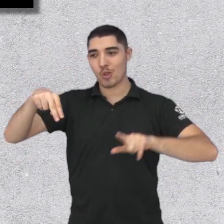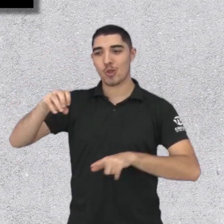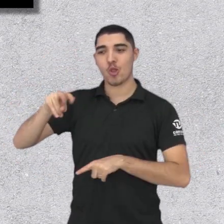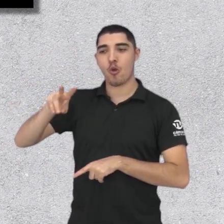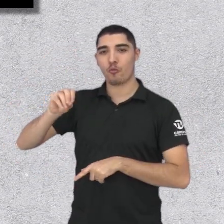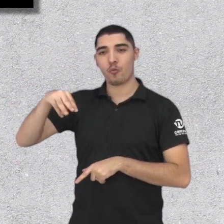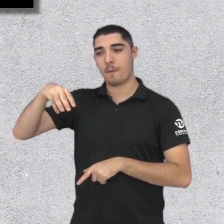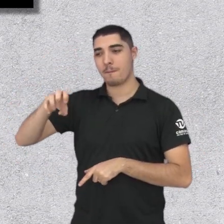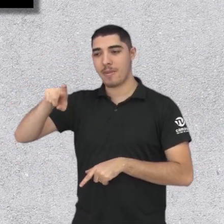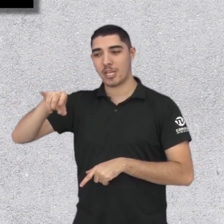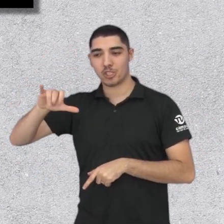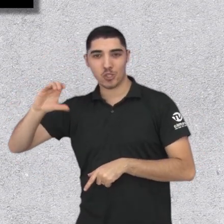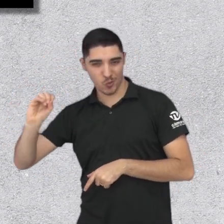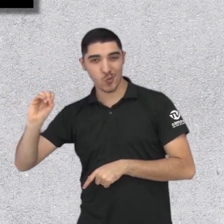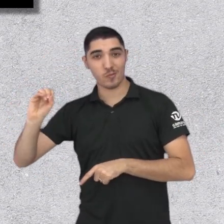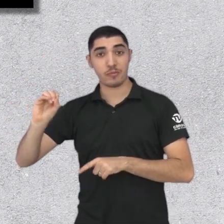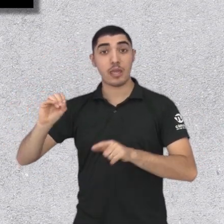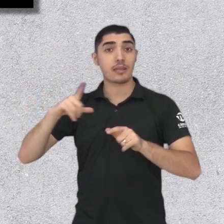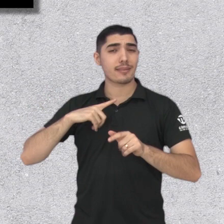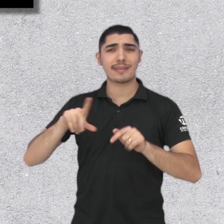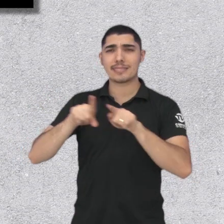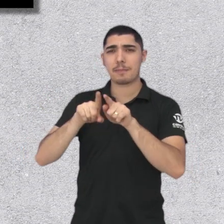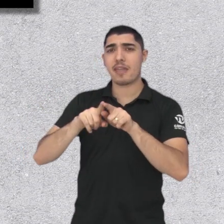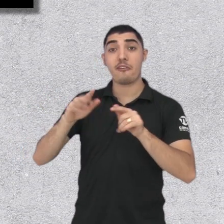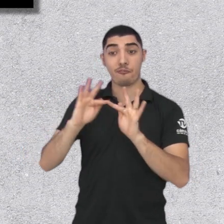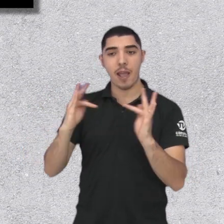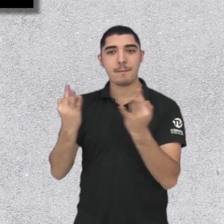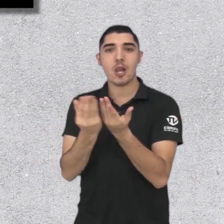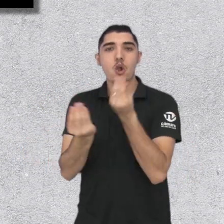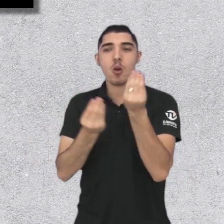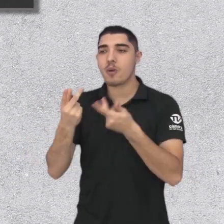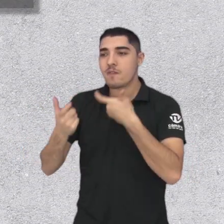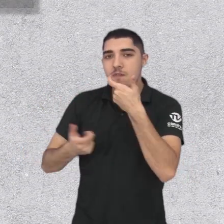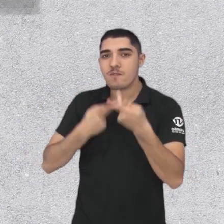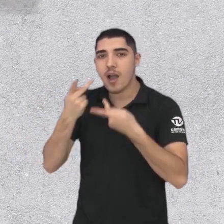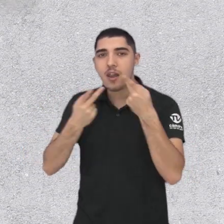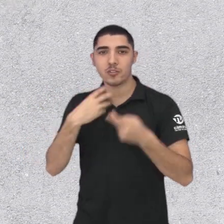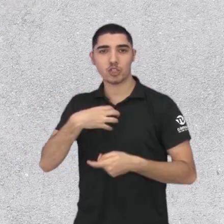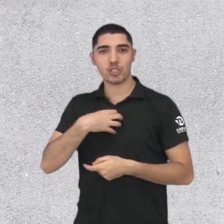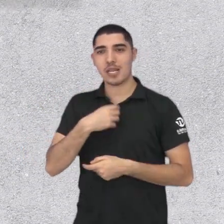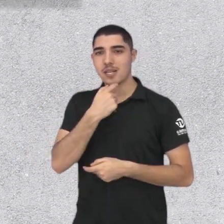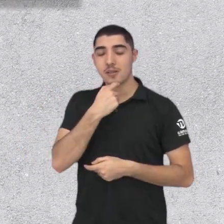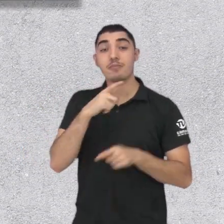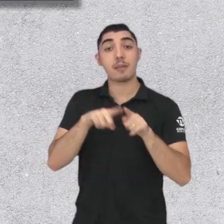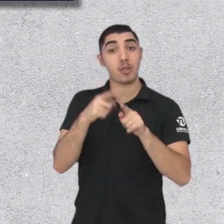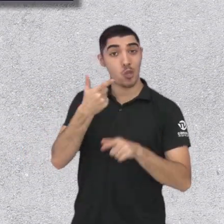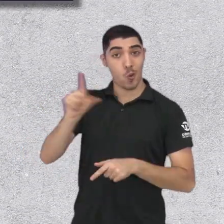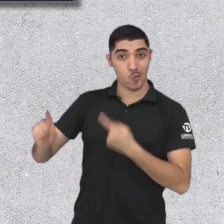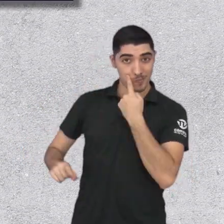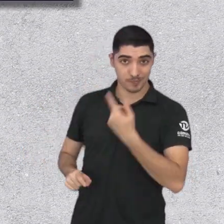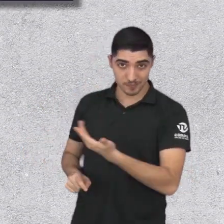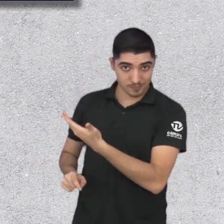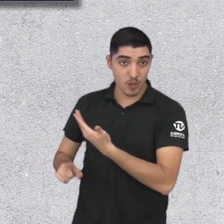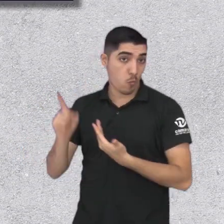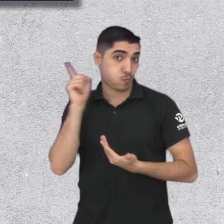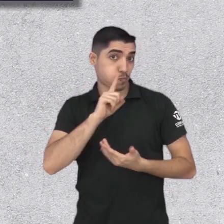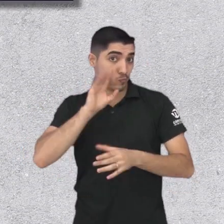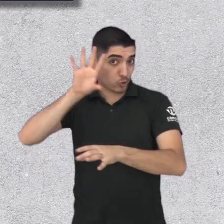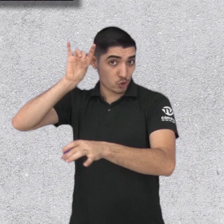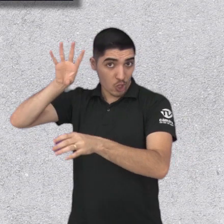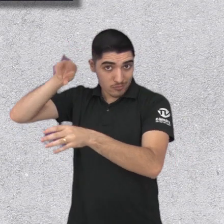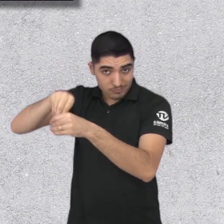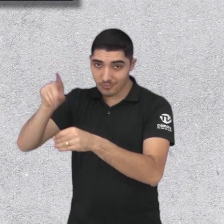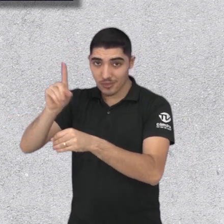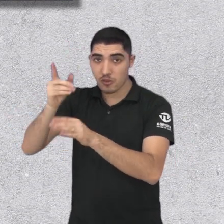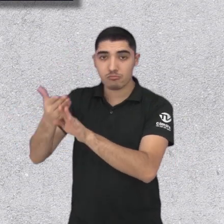de trabalho, família, dinheiro e relacionamentos, que ajudam muito a ganhar vocabulário. Com Black Mirror, saindo dos Estados Unidos,